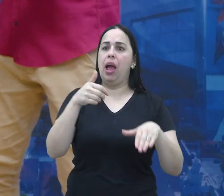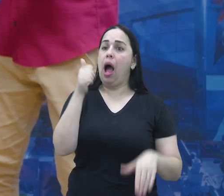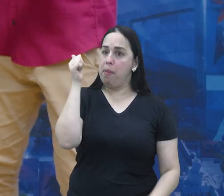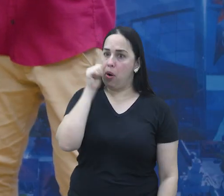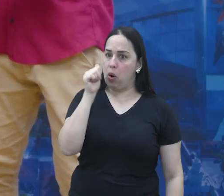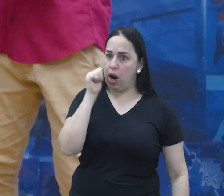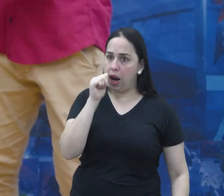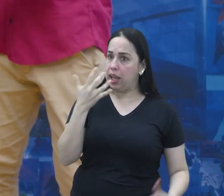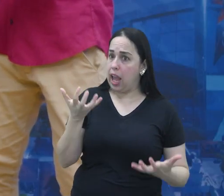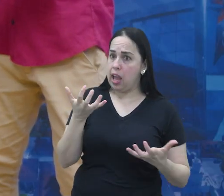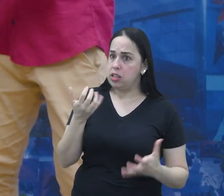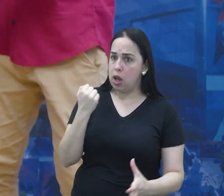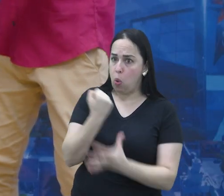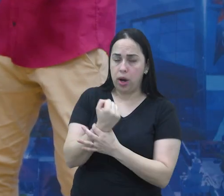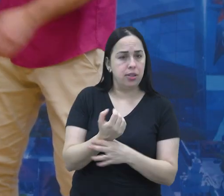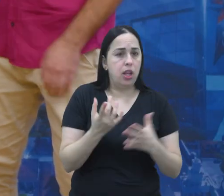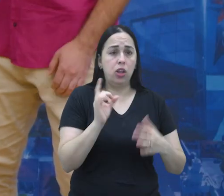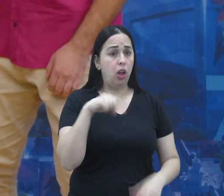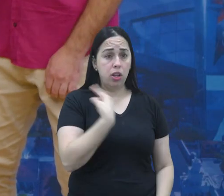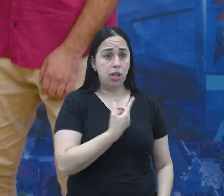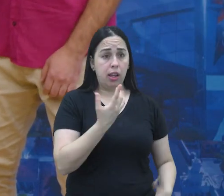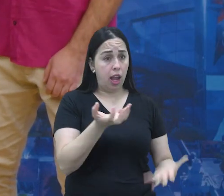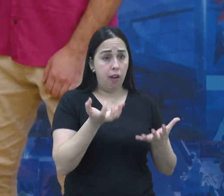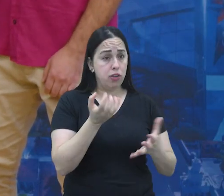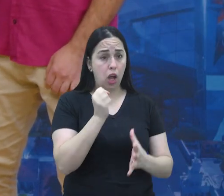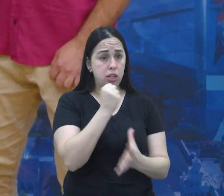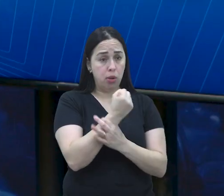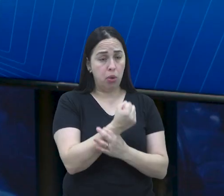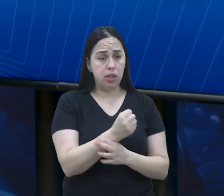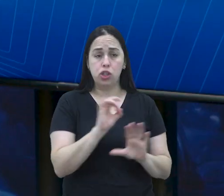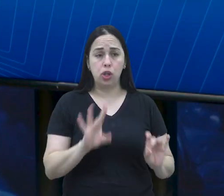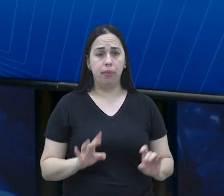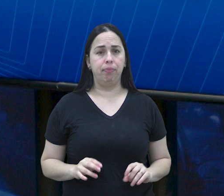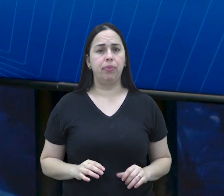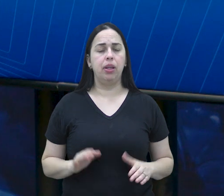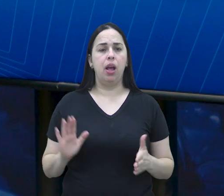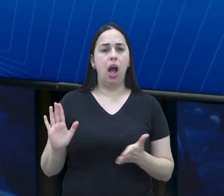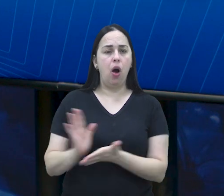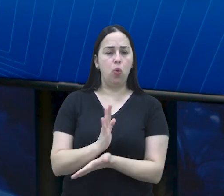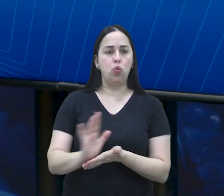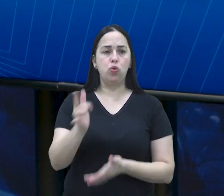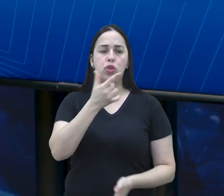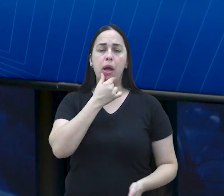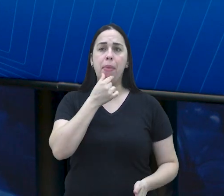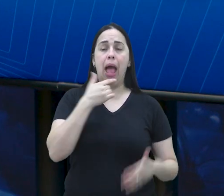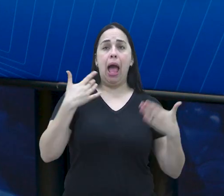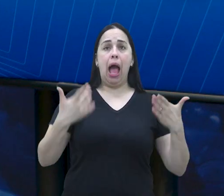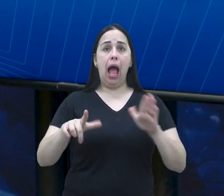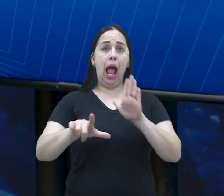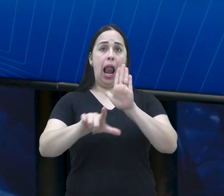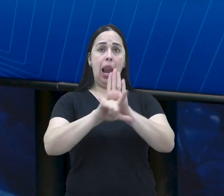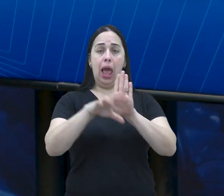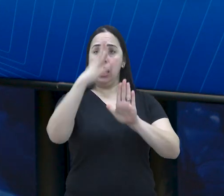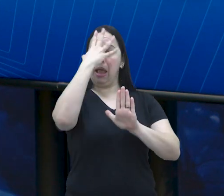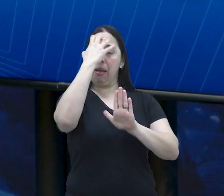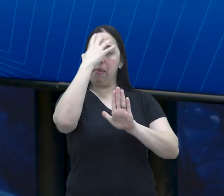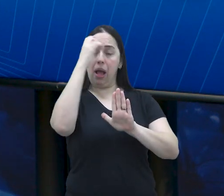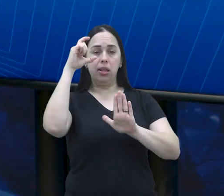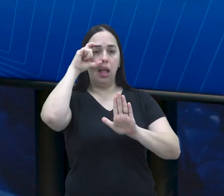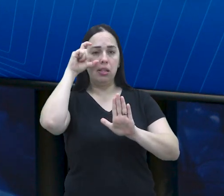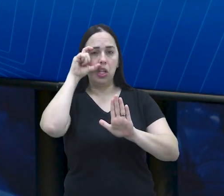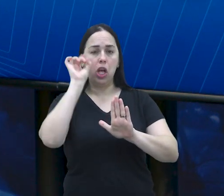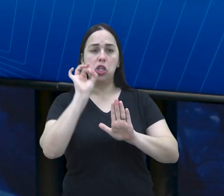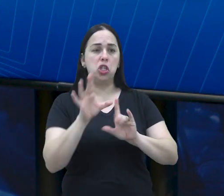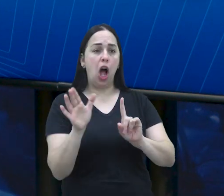que uma mulher quer é viver em segurança, né? Sim, a gente só quer viver. Eu falo sempre isso. Muitos homens falam, mas a Lei Maria da Penha